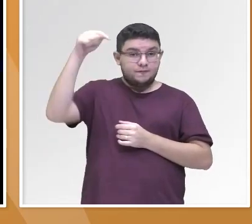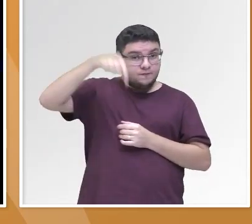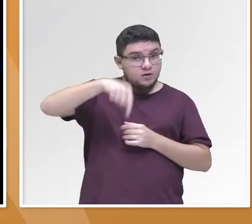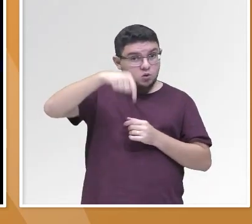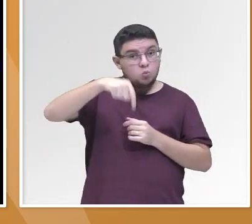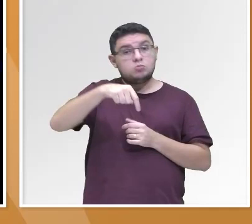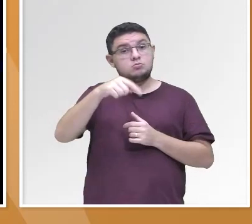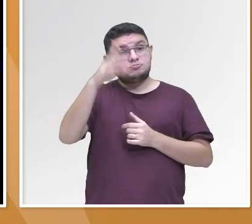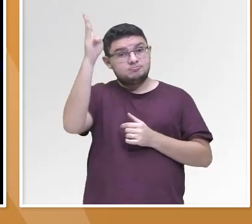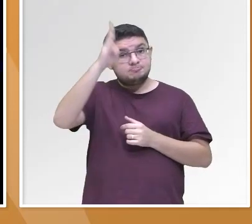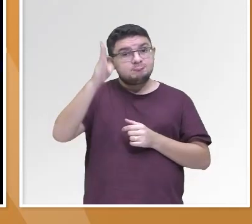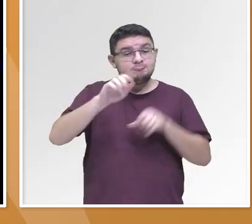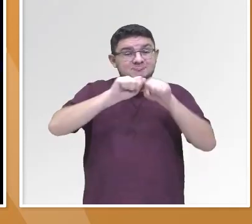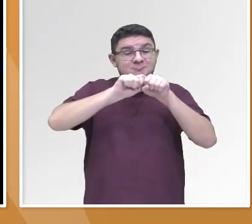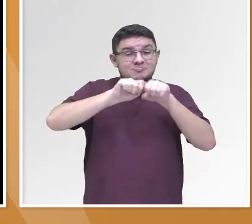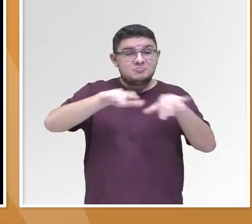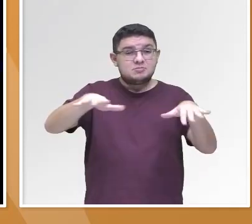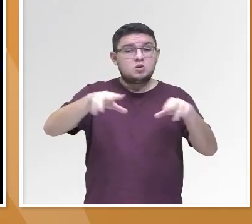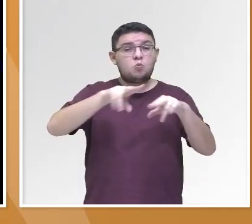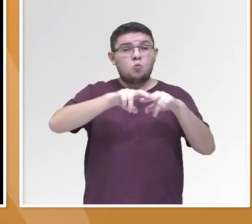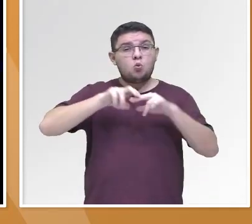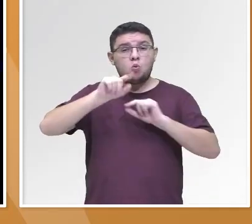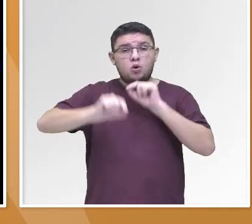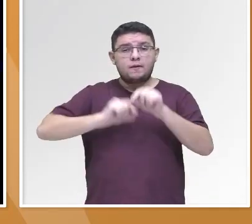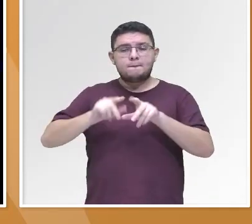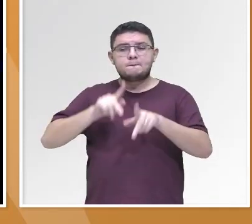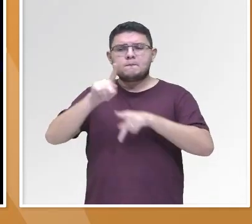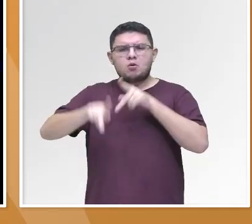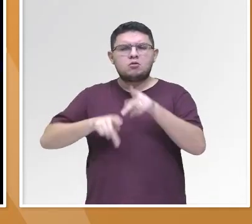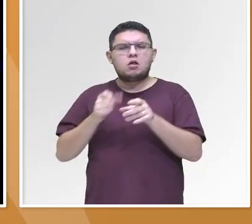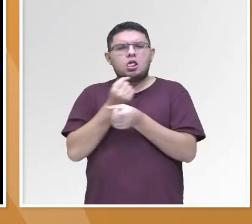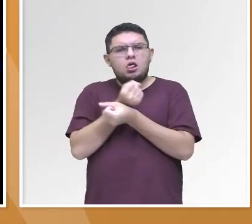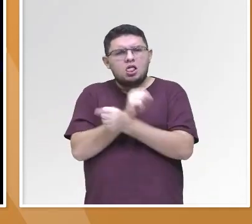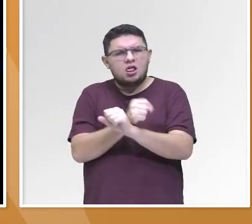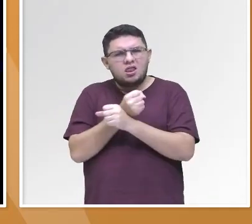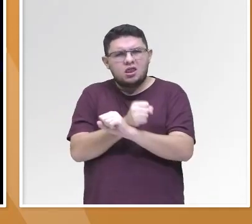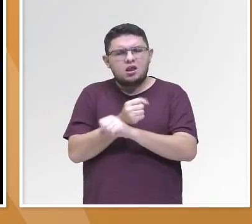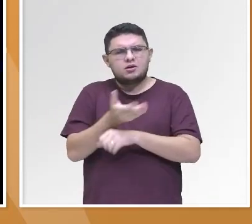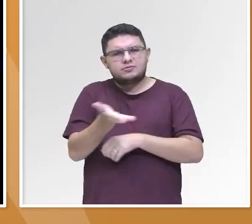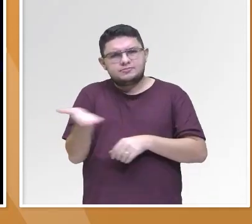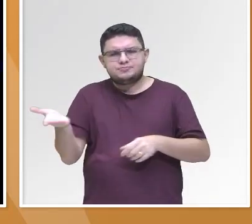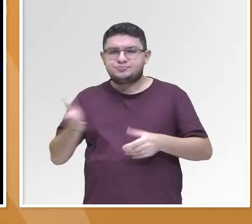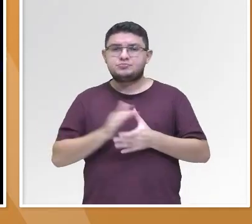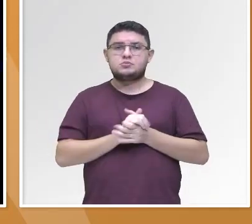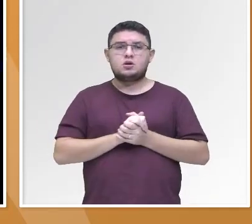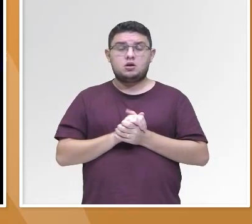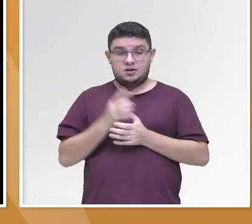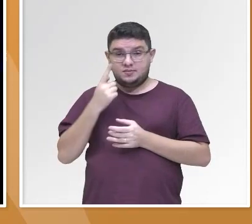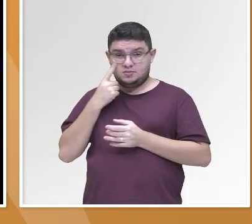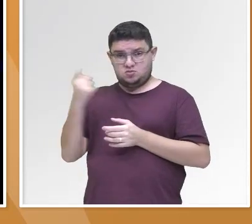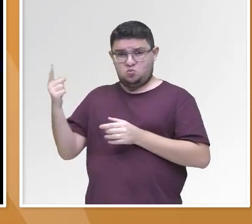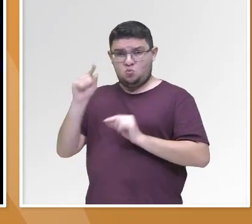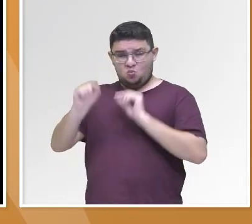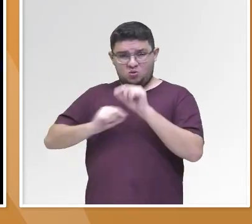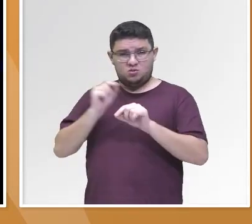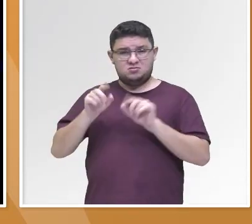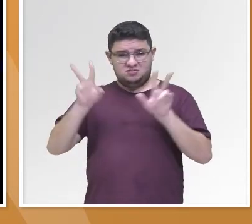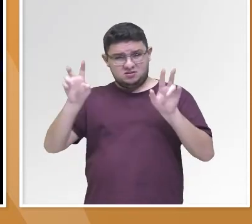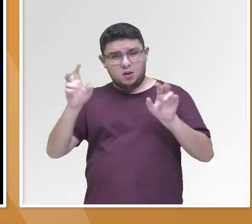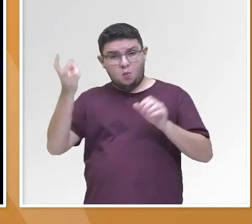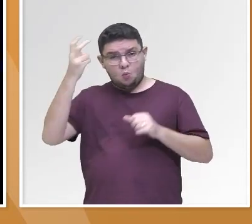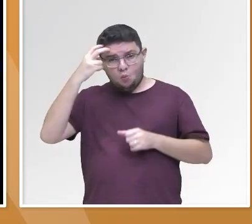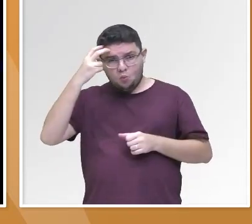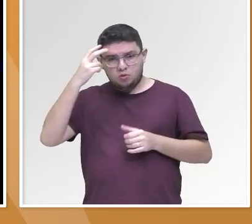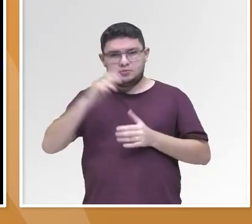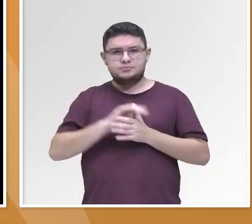da África. Mas antes de a gente passar para essa questão, você observa aí que nós estamos falando de cultura. E,